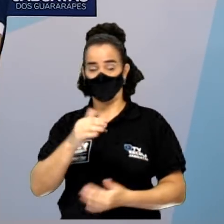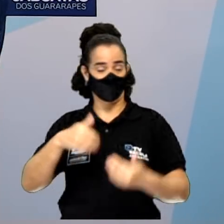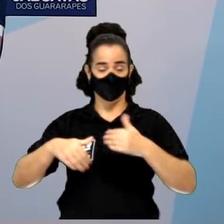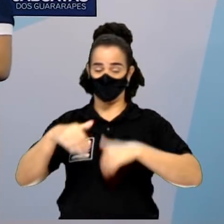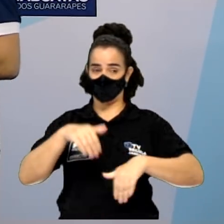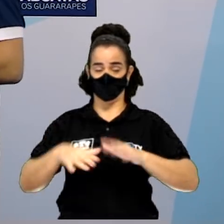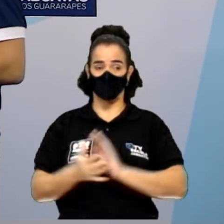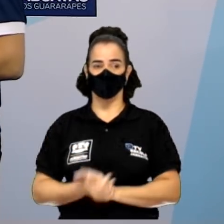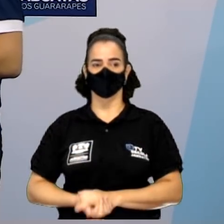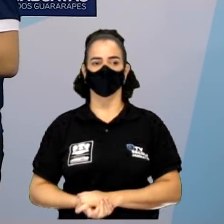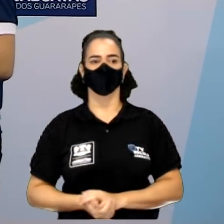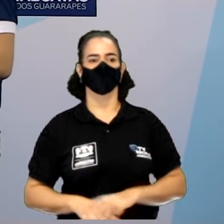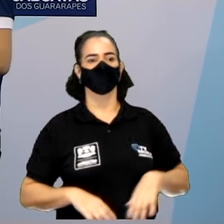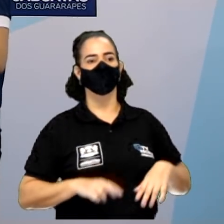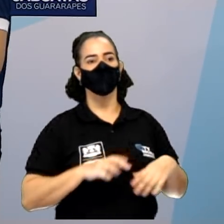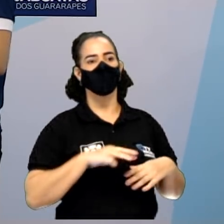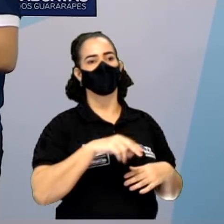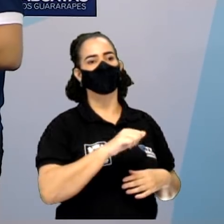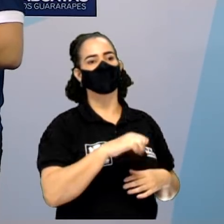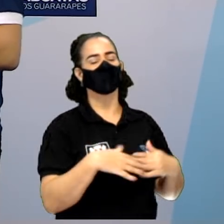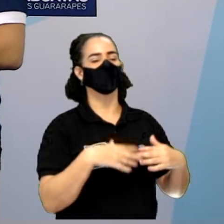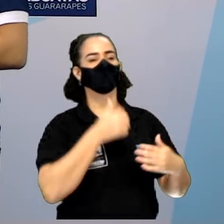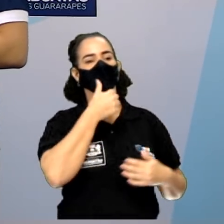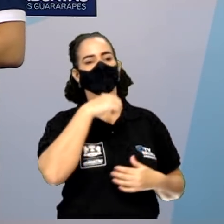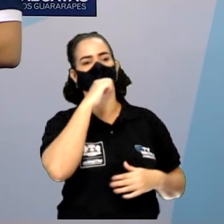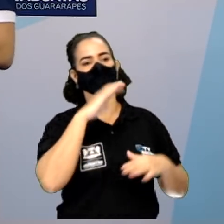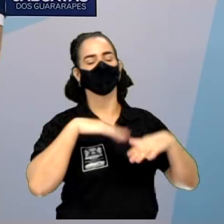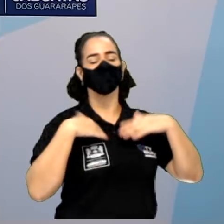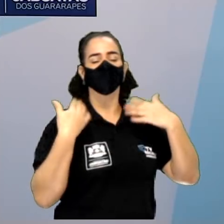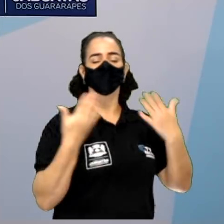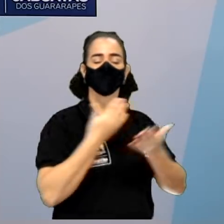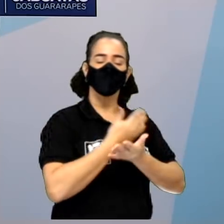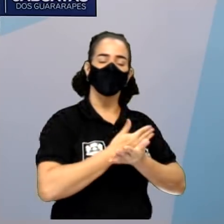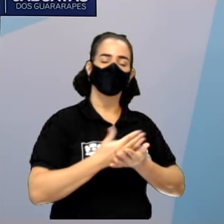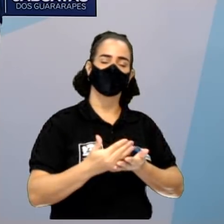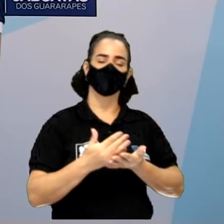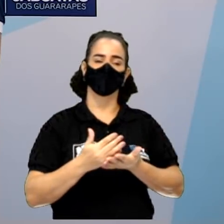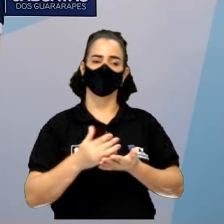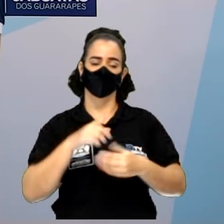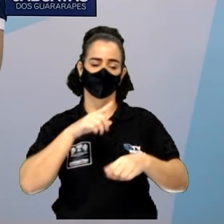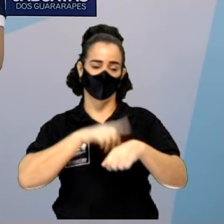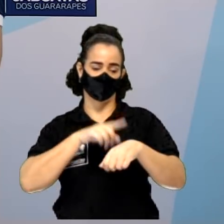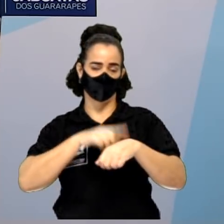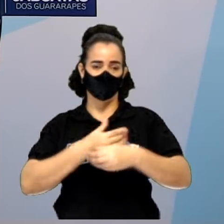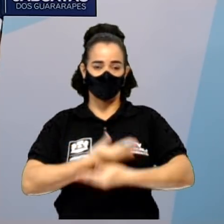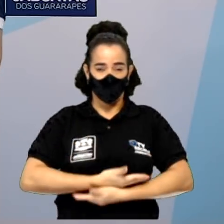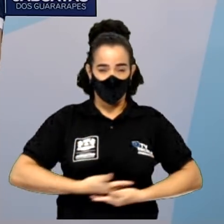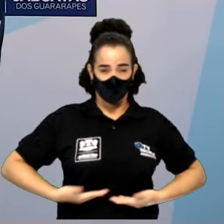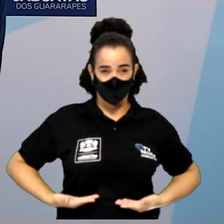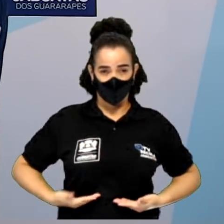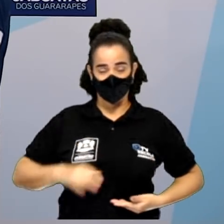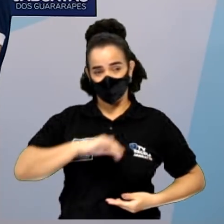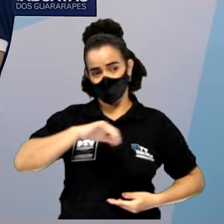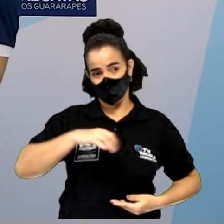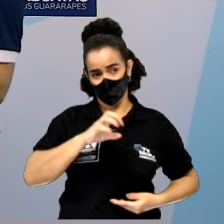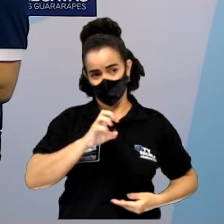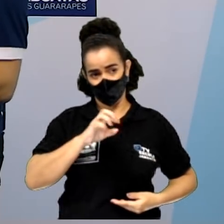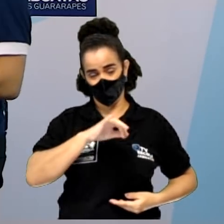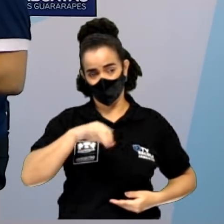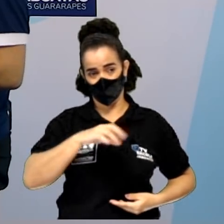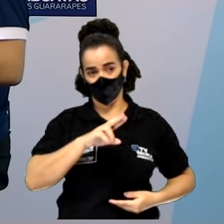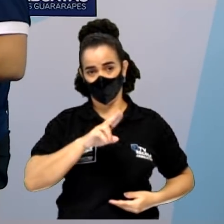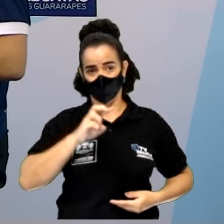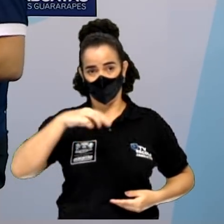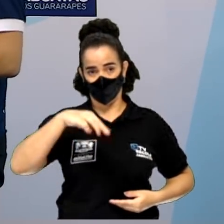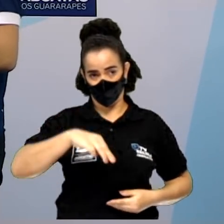outro lado, mãe, quando termina o período do jejum? Ele quer saber, então, aqui no caso, quando é que o jejum começa